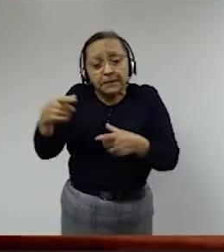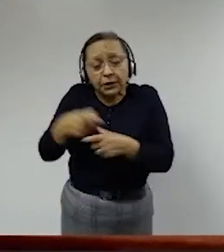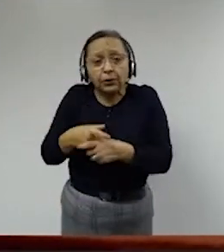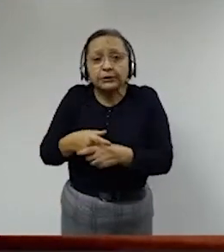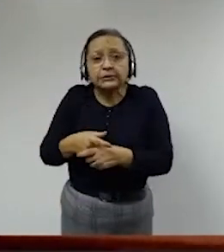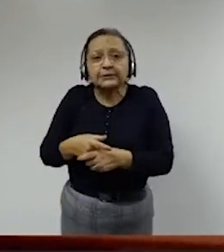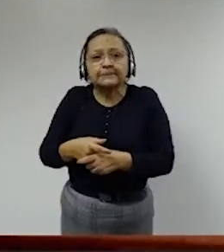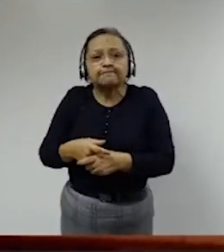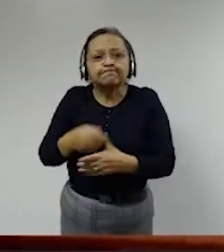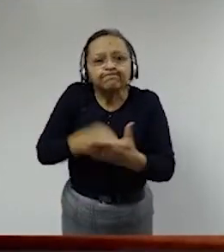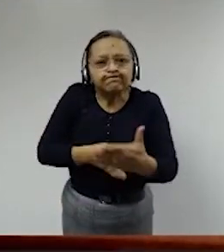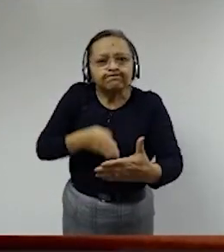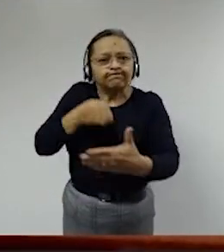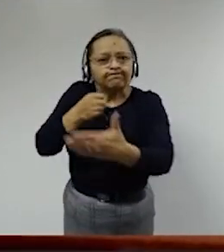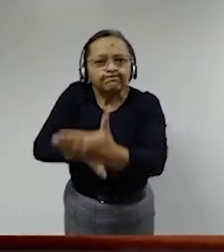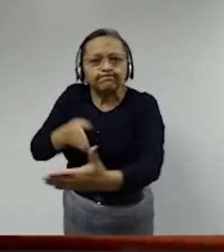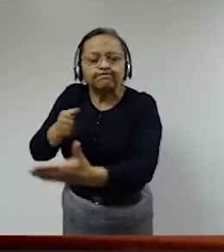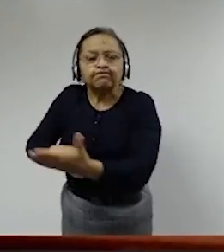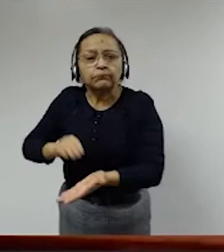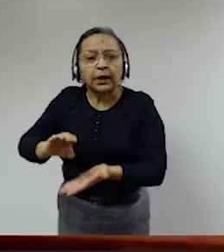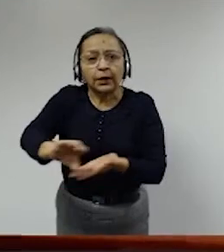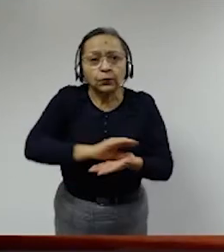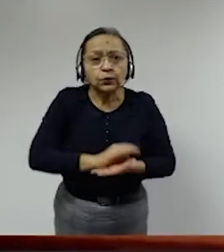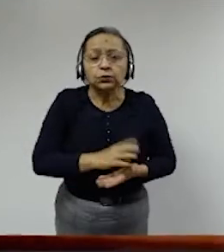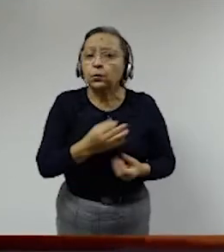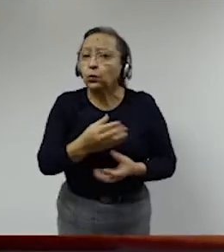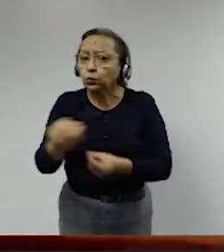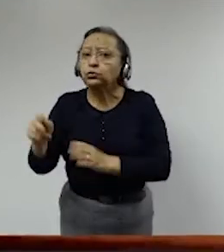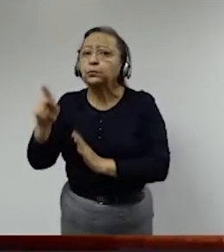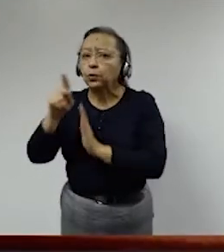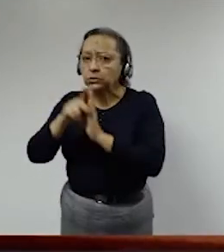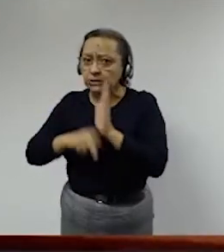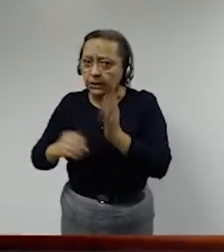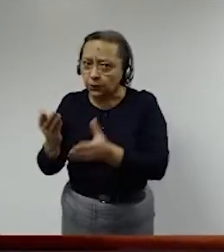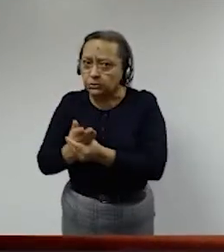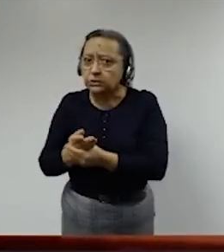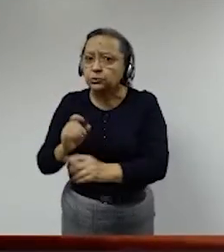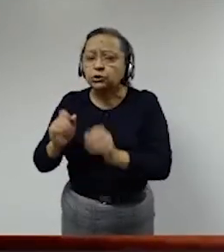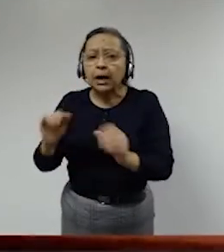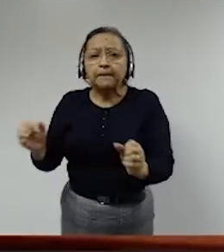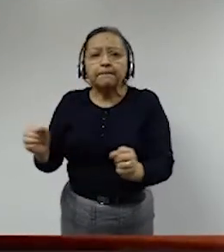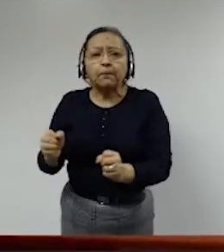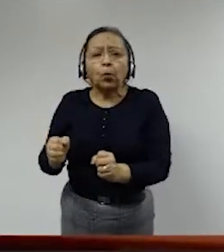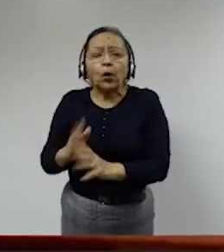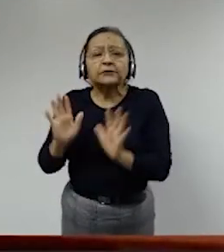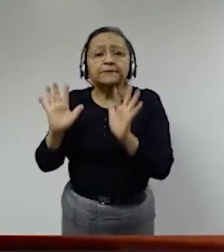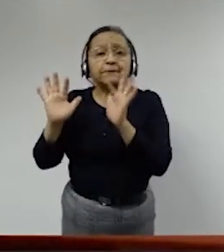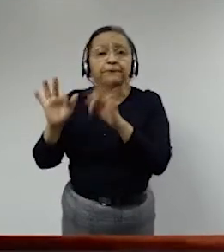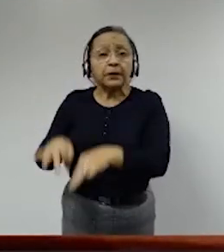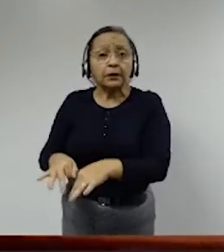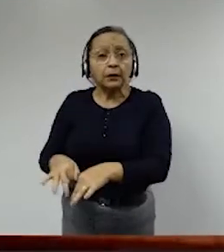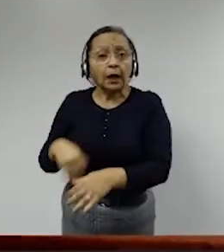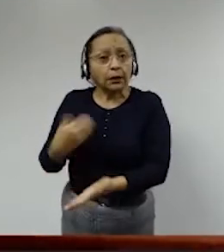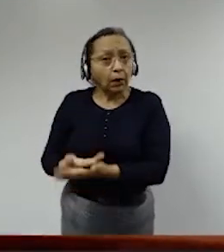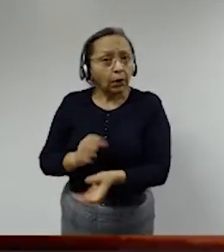recursos, muitos deles com seus processos administrativos já encerrados, ou em fase final, e